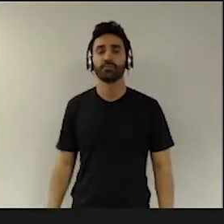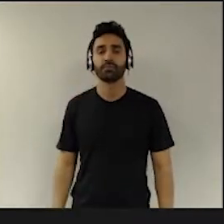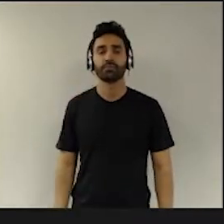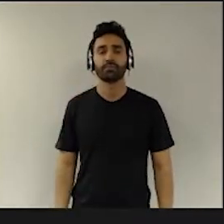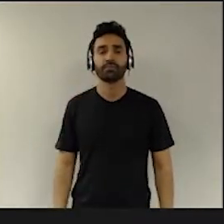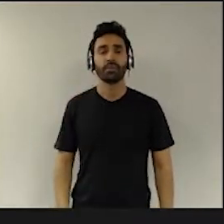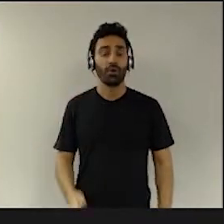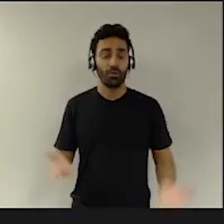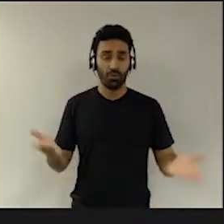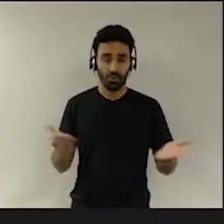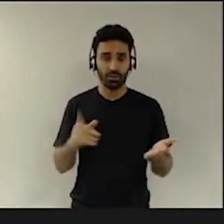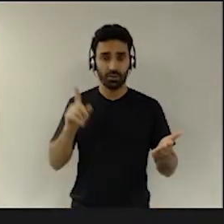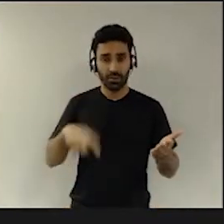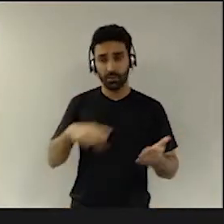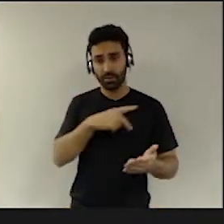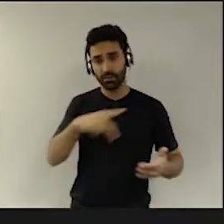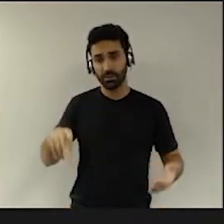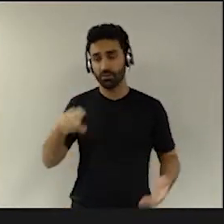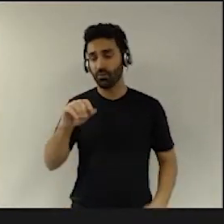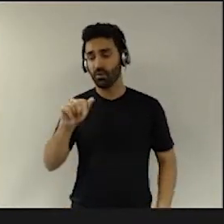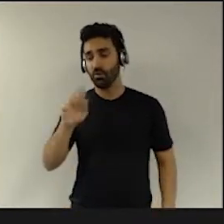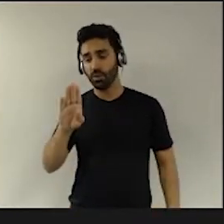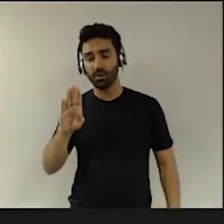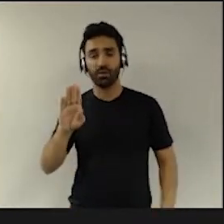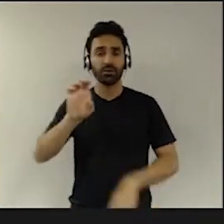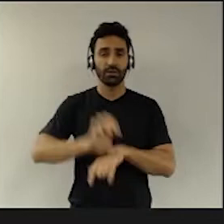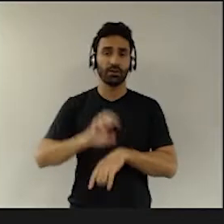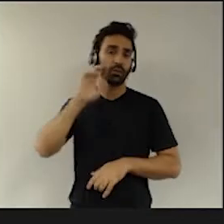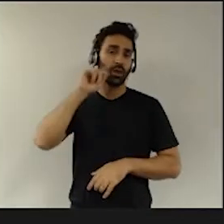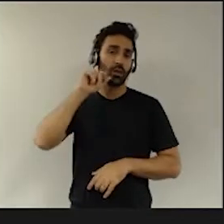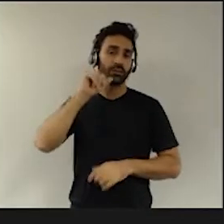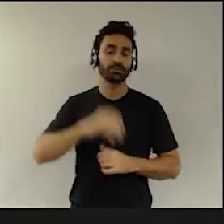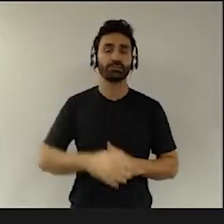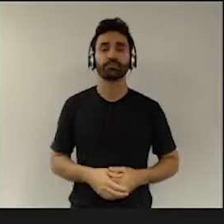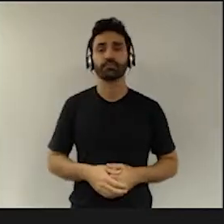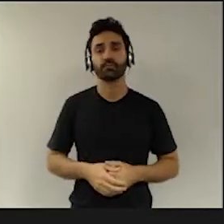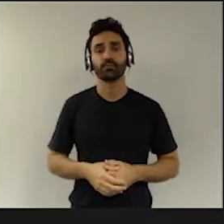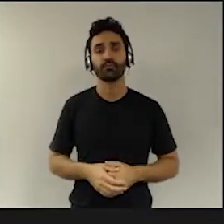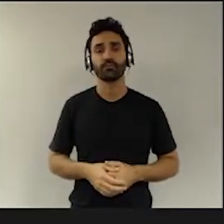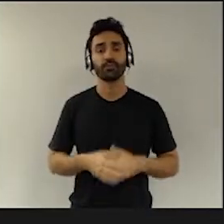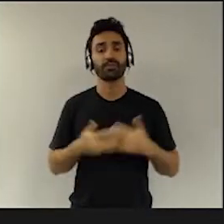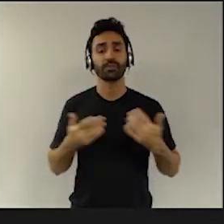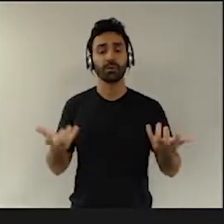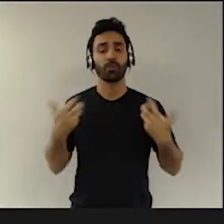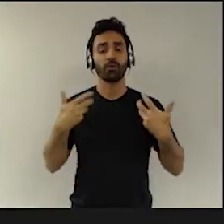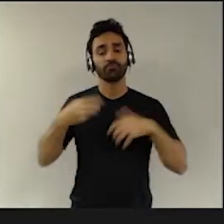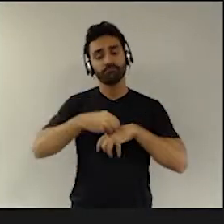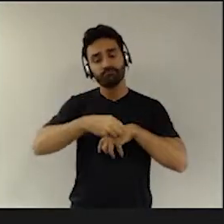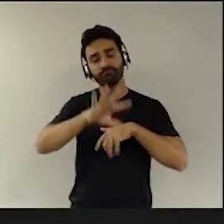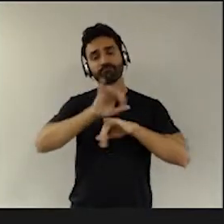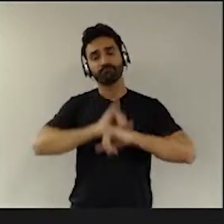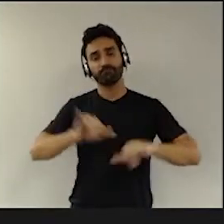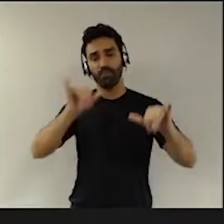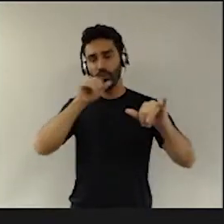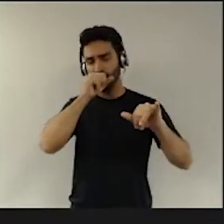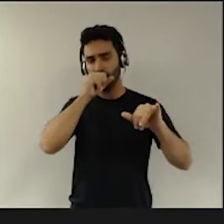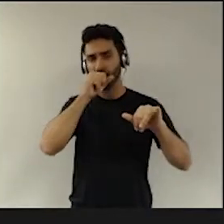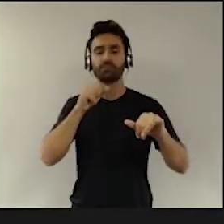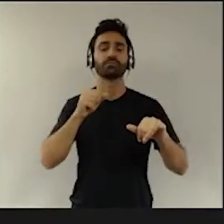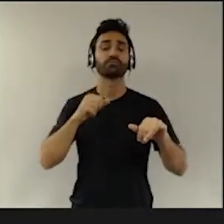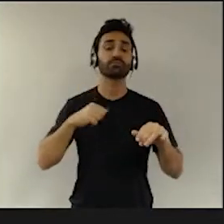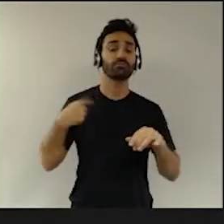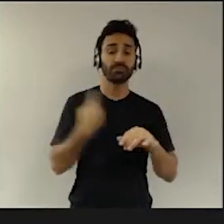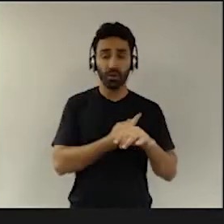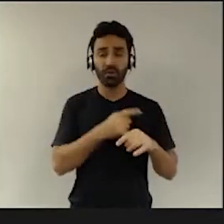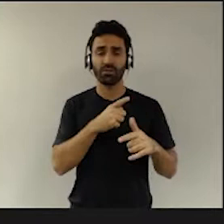e é o atual presidente da OAB Alagoas. E aí eu diria que é certo que nós estamos numa